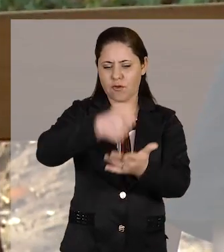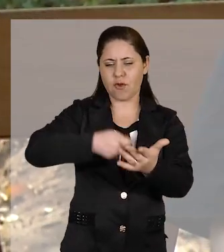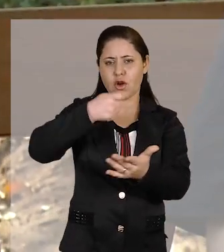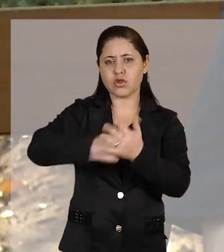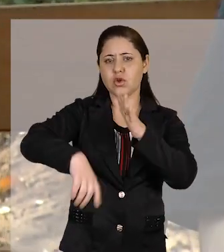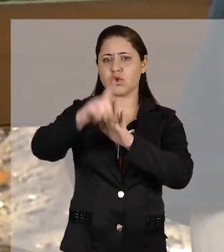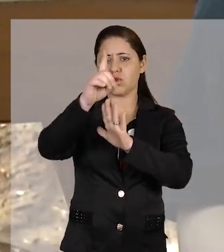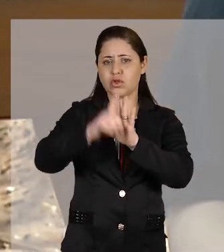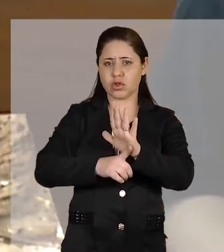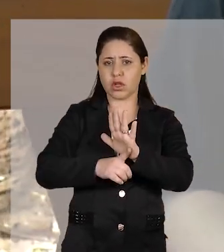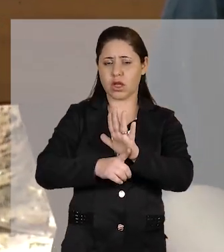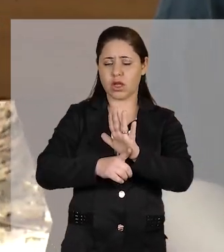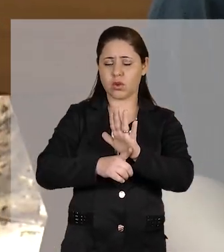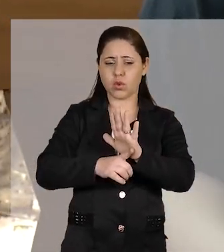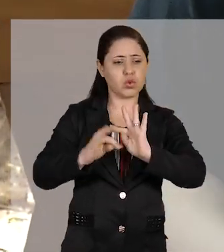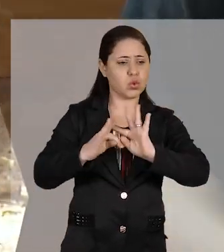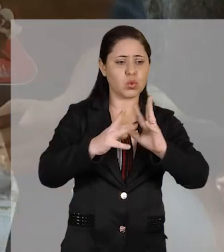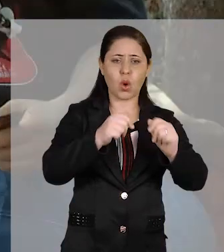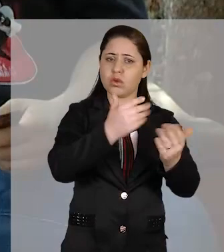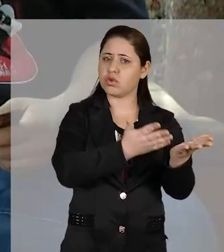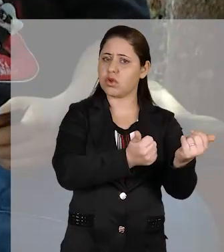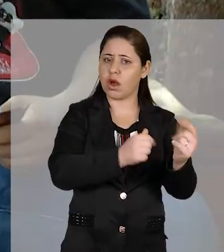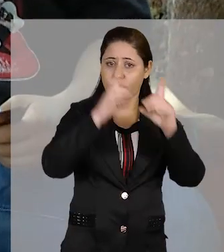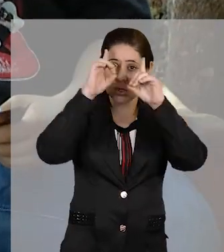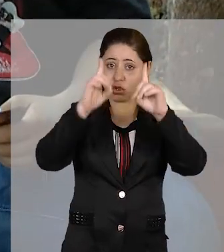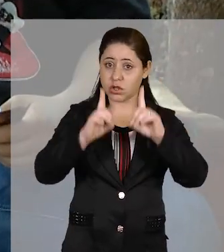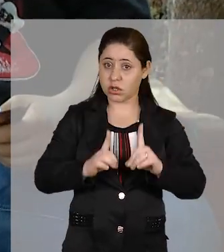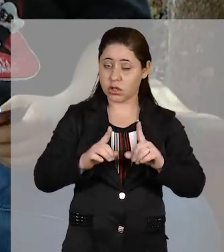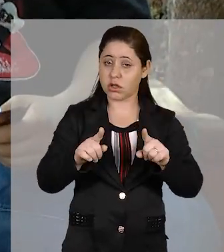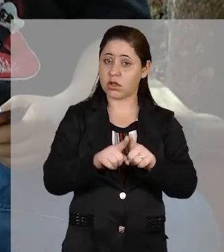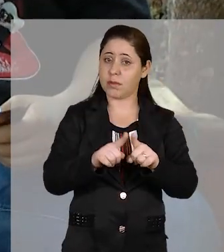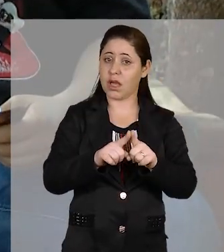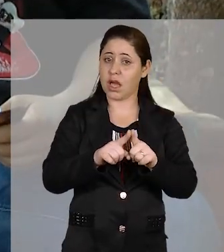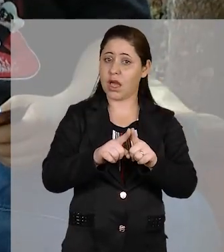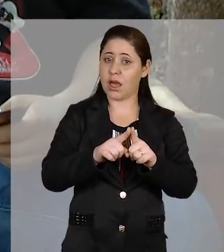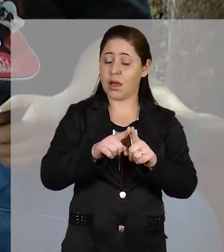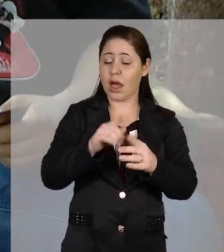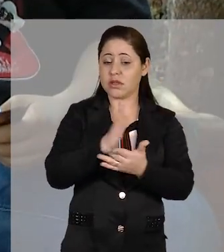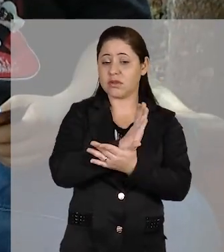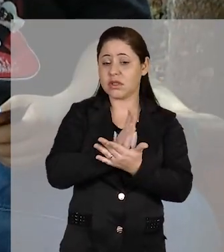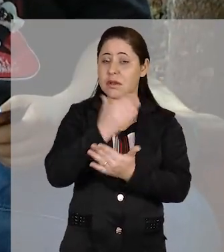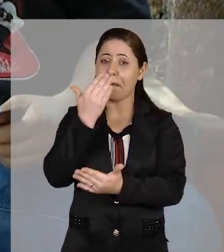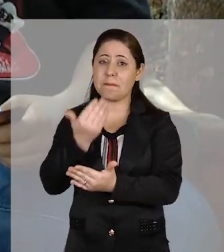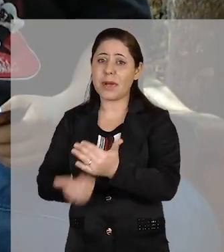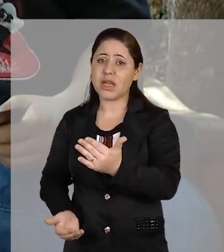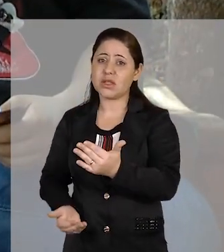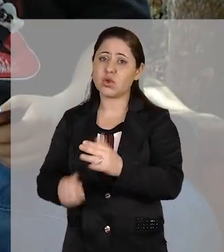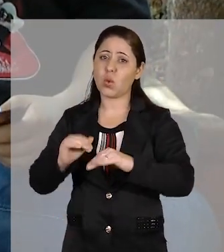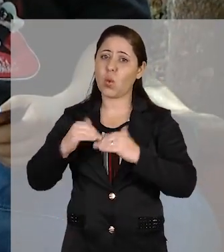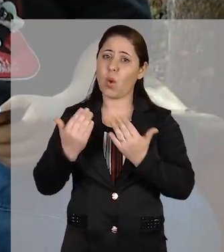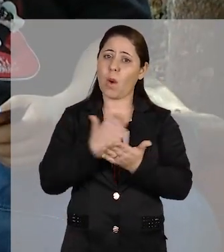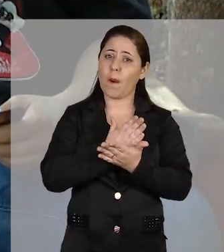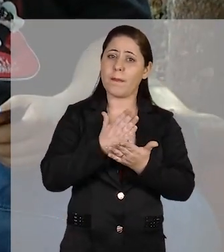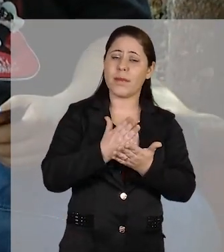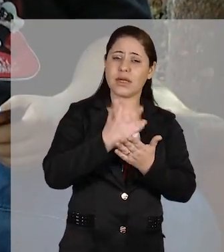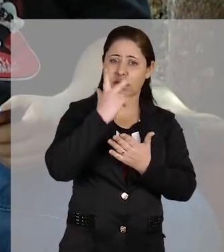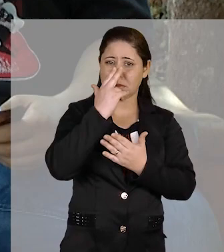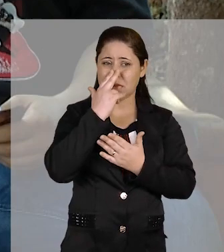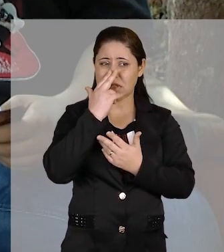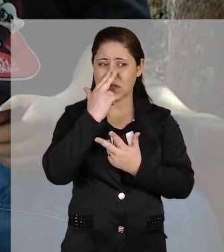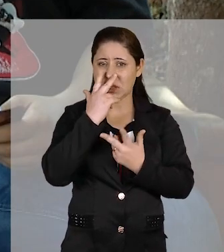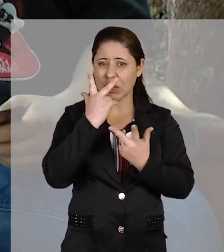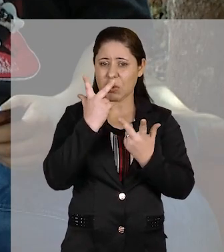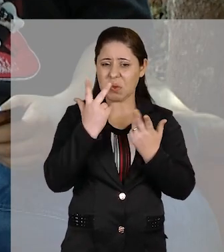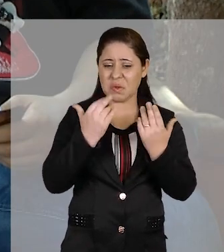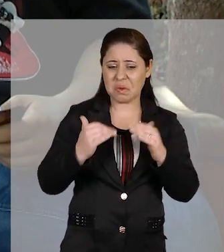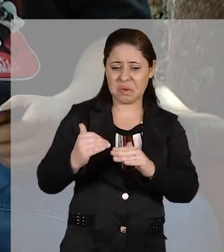do adolescente à dignidade e às vezes a gente perde um pouco isso quando a gente começa a